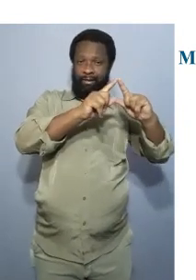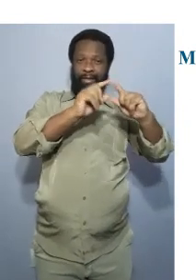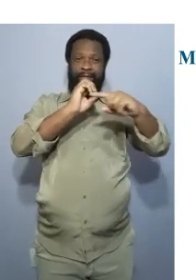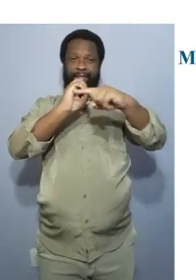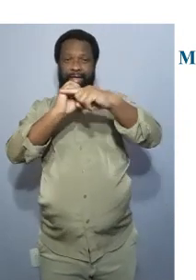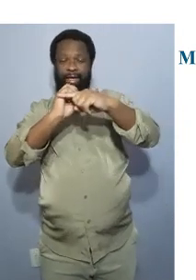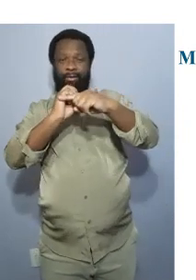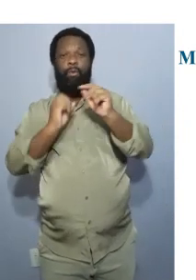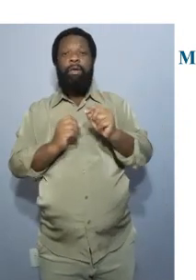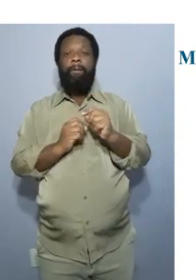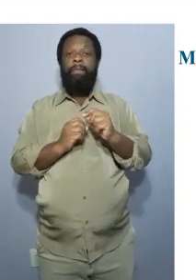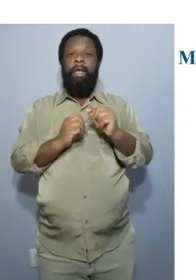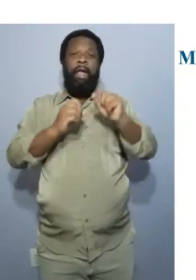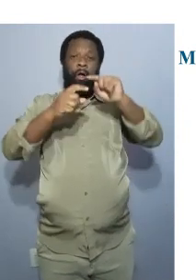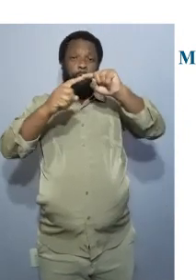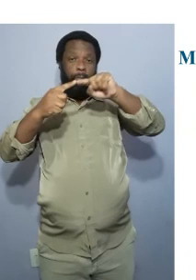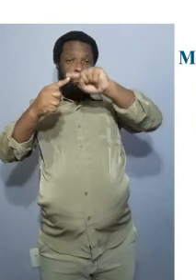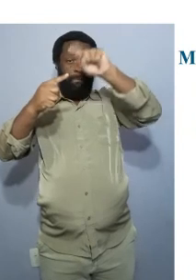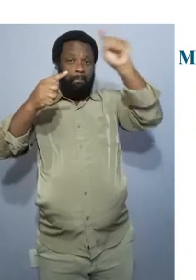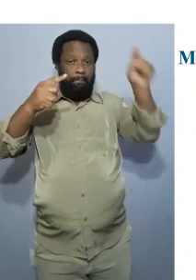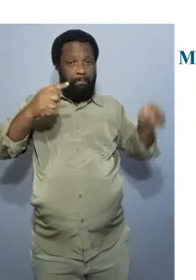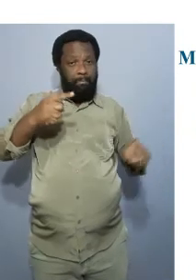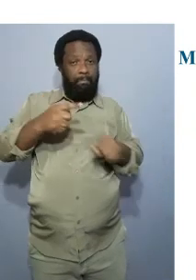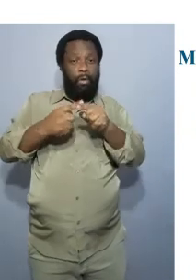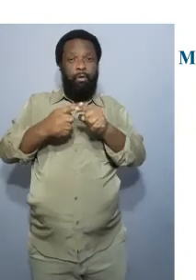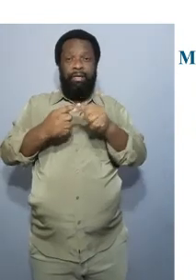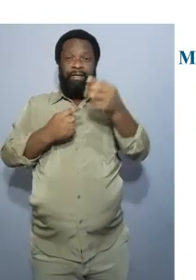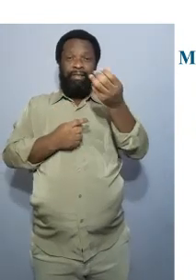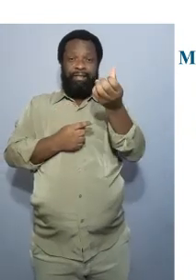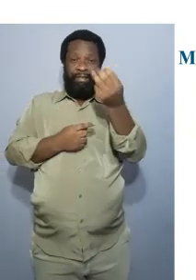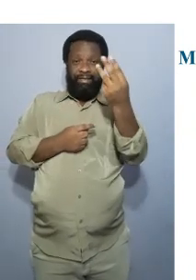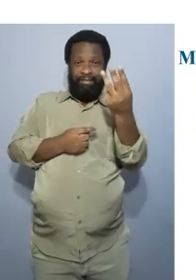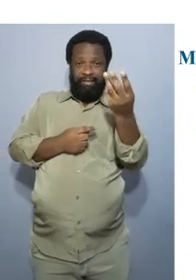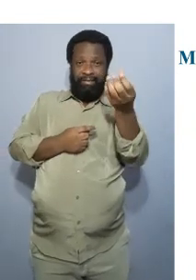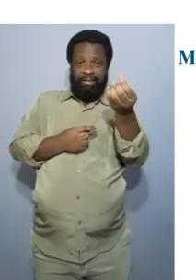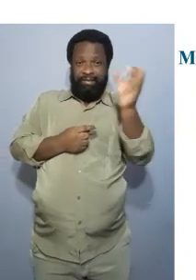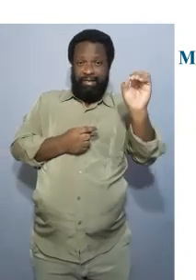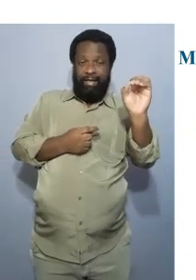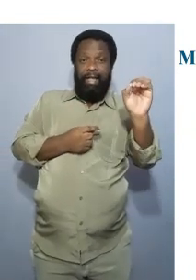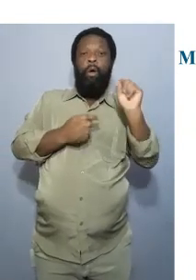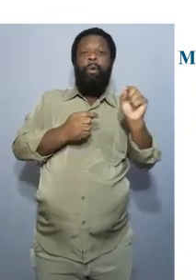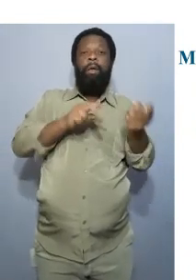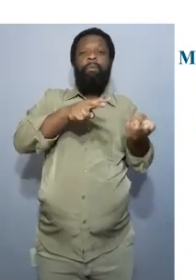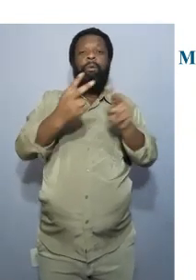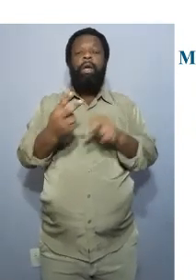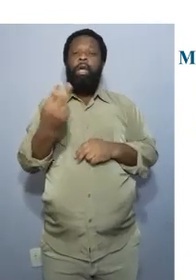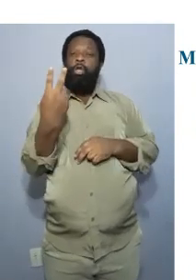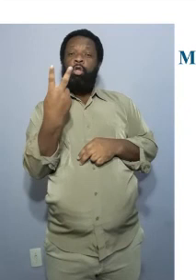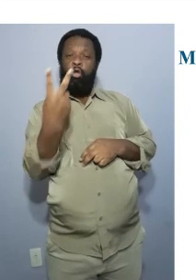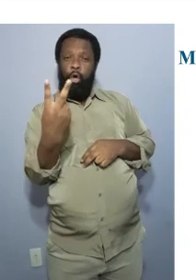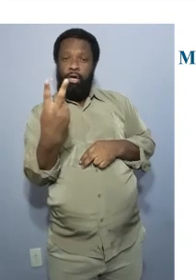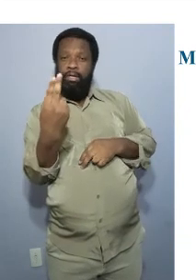delta-θ, uma volta inteira, que em vez de estar em 360 graus, seria em 2π radianos. Então, uma volta em um